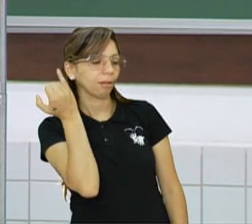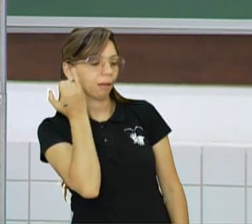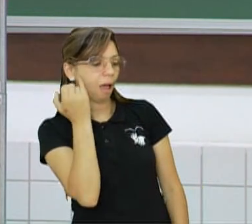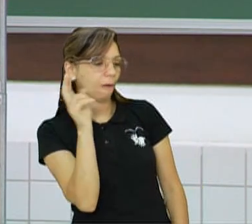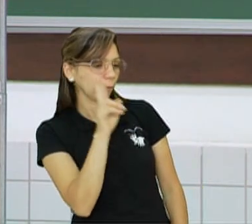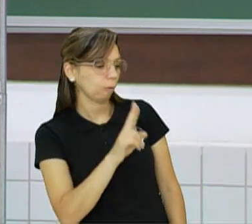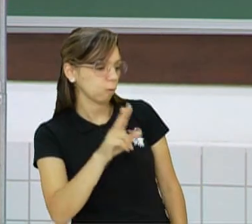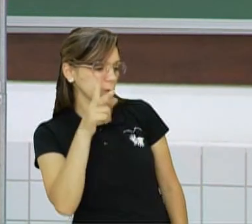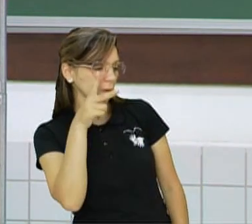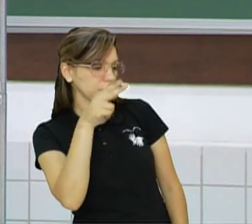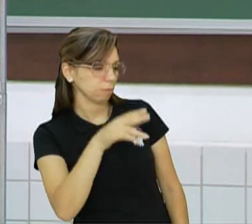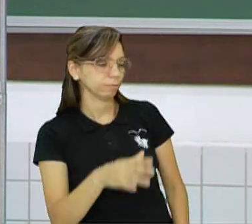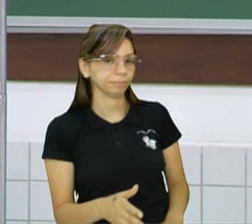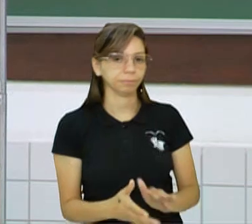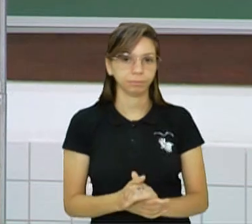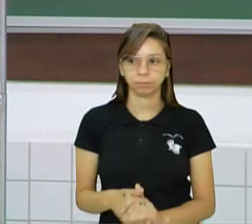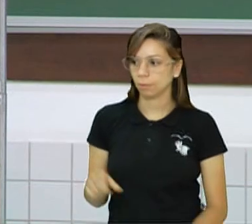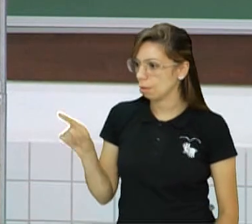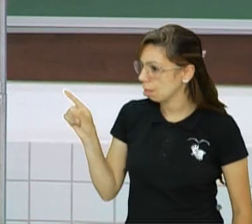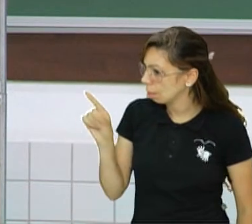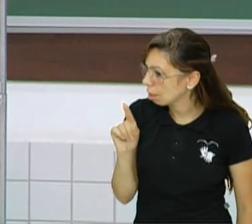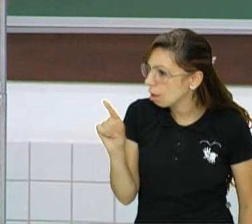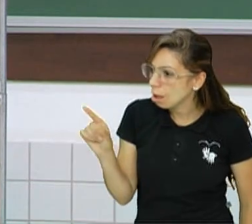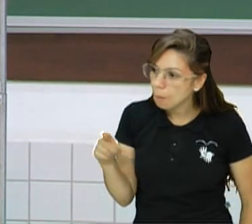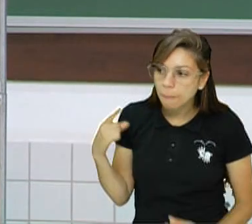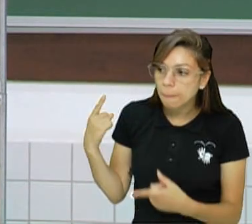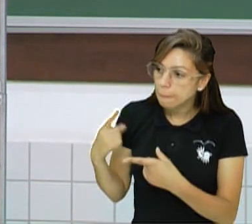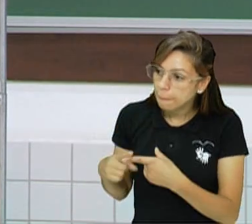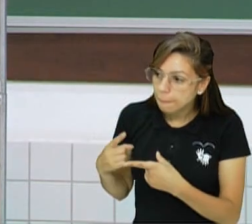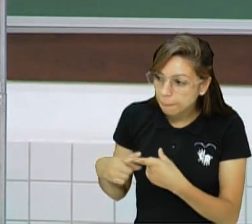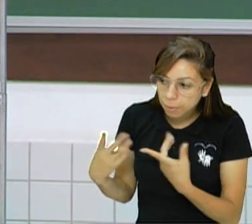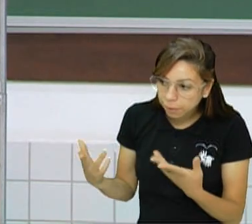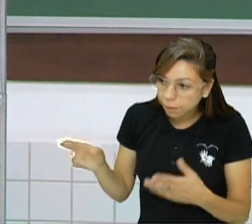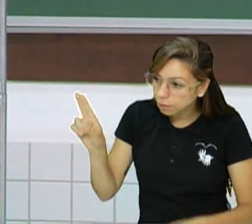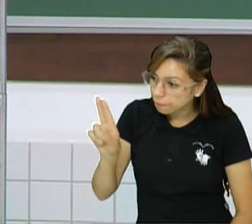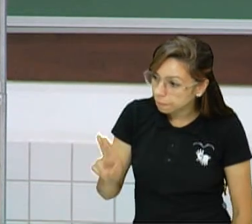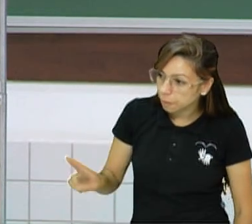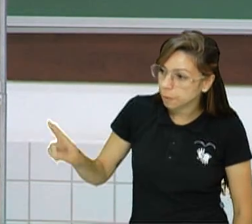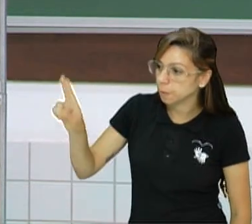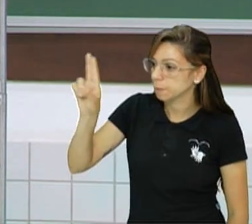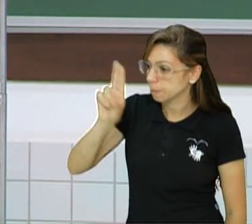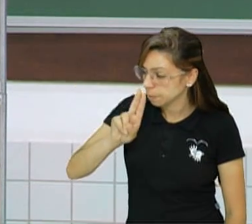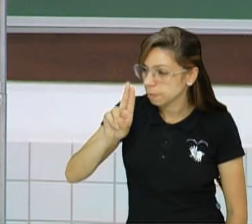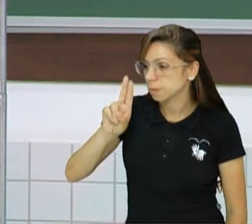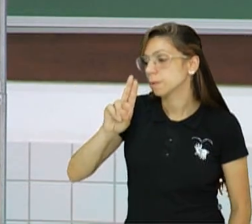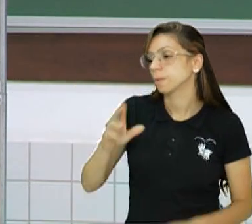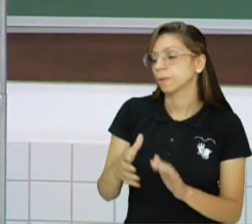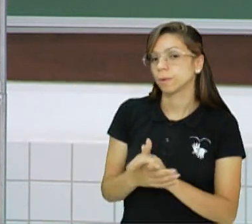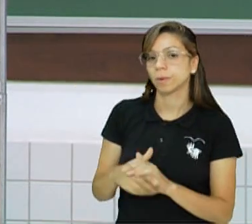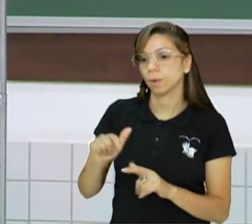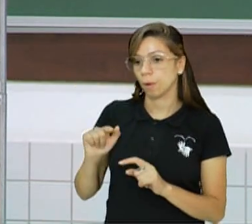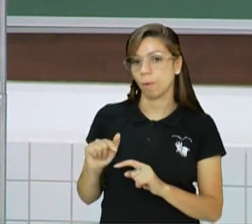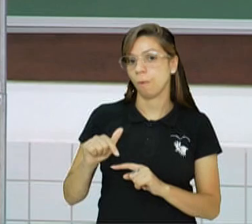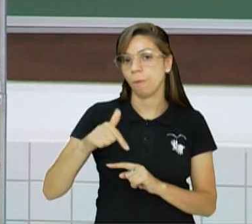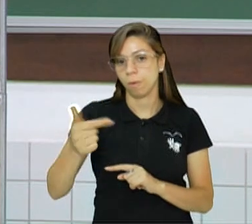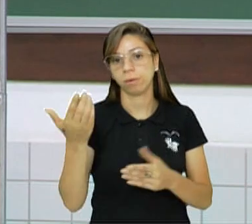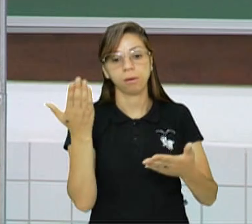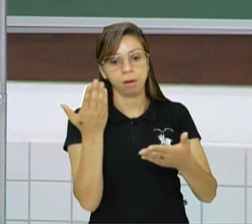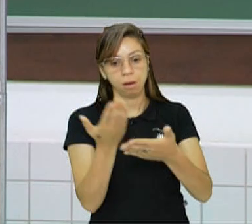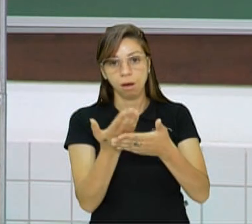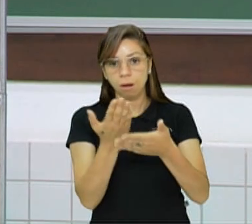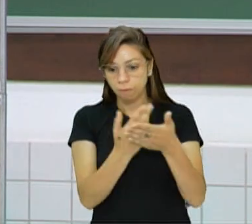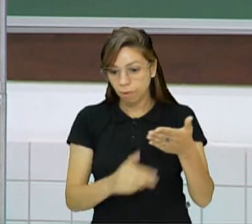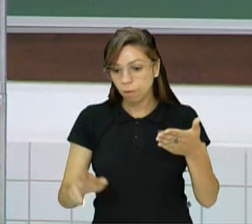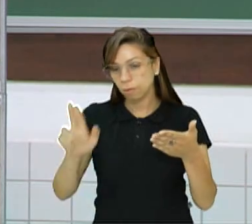que eu tinha antes. Não, por quê? Porque nós vamos usar todos esses poliedros na nossa próxima aula e você